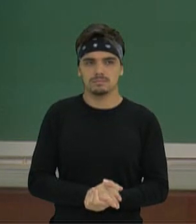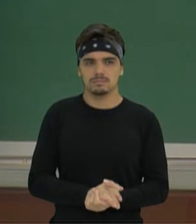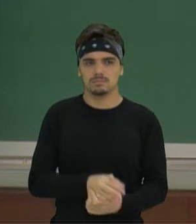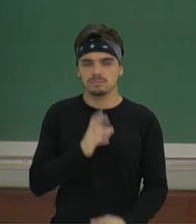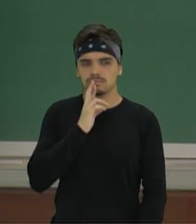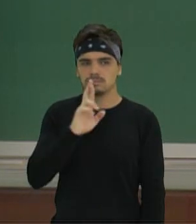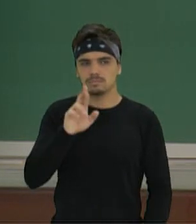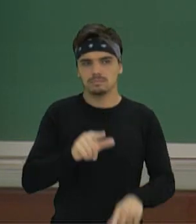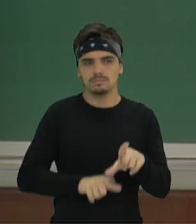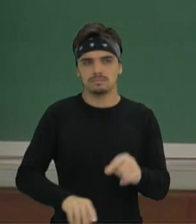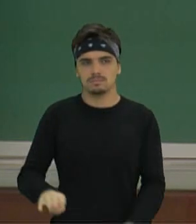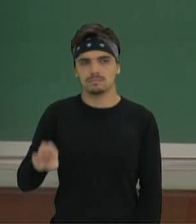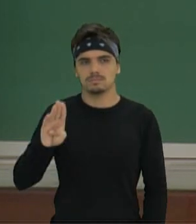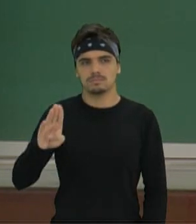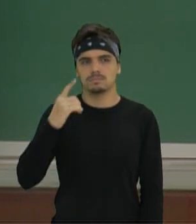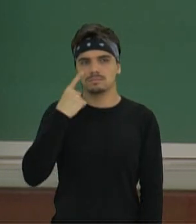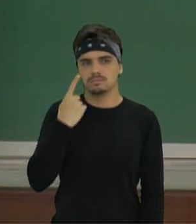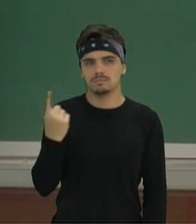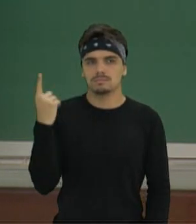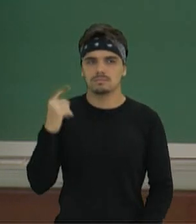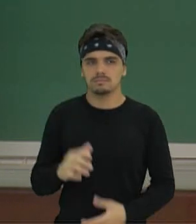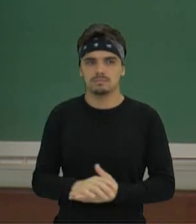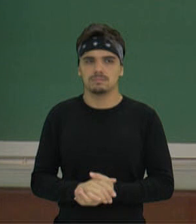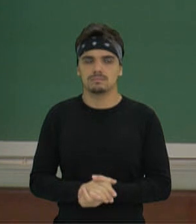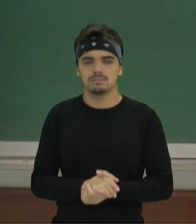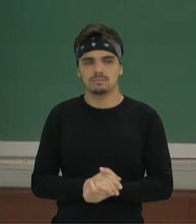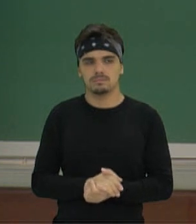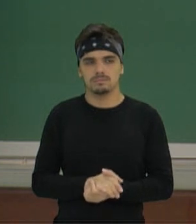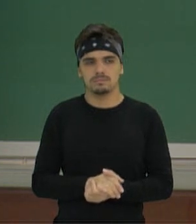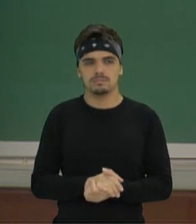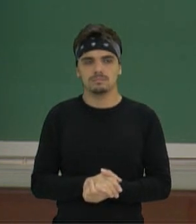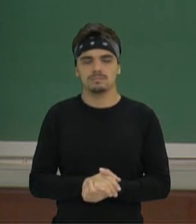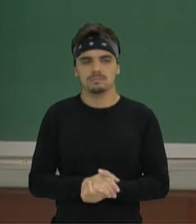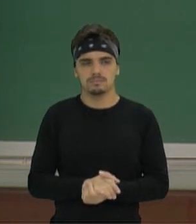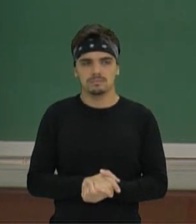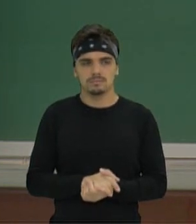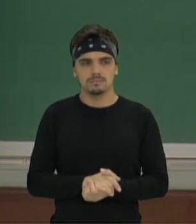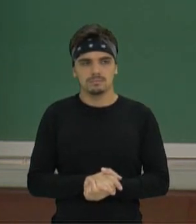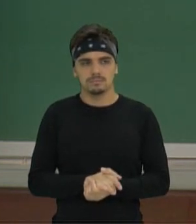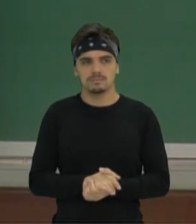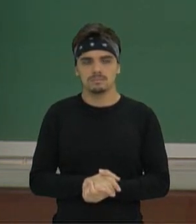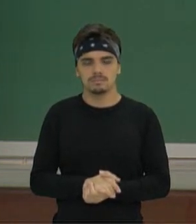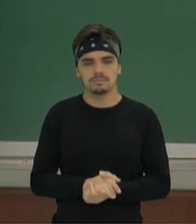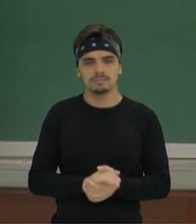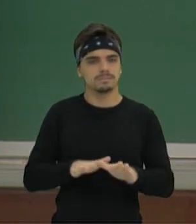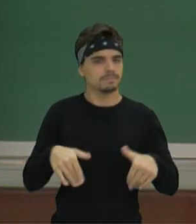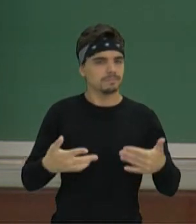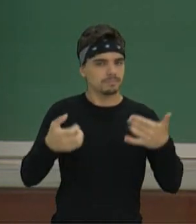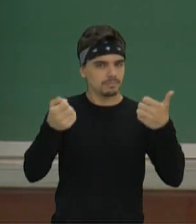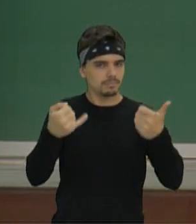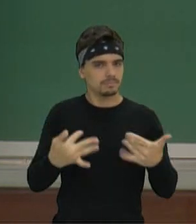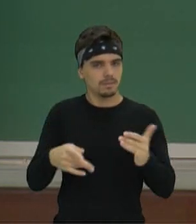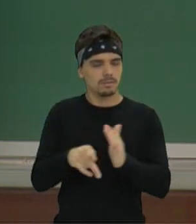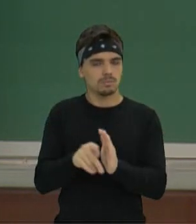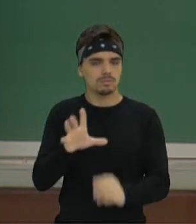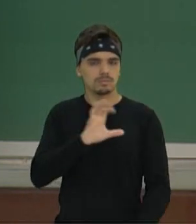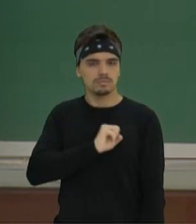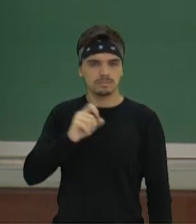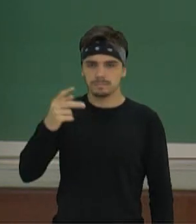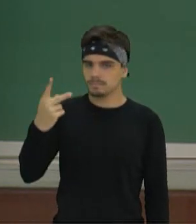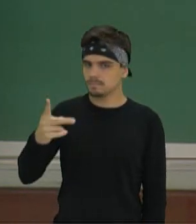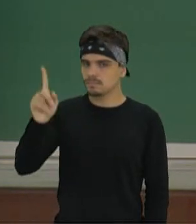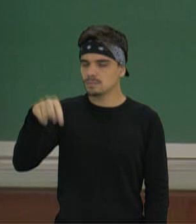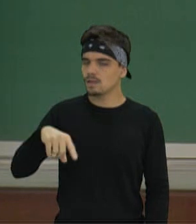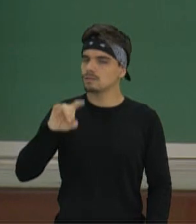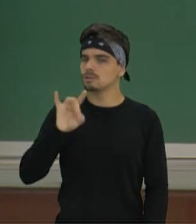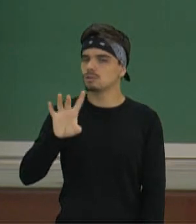Resposta correta é a letra B. She wasn't loved like she wanted it to be. Quando ela fala que para ele, né, para o amor dela, ela